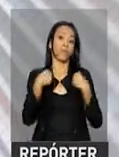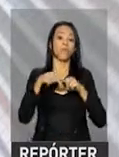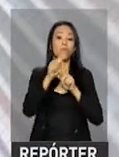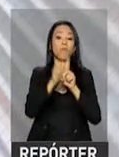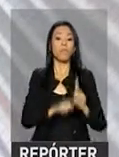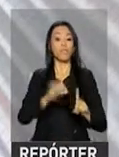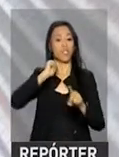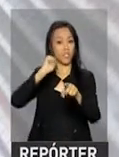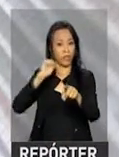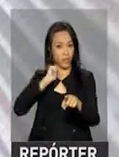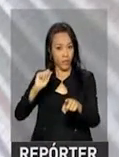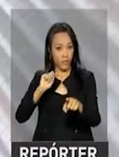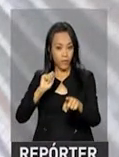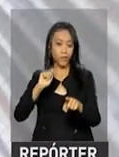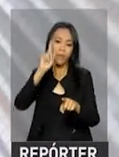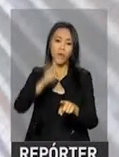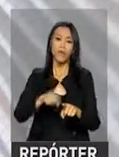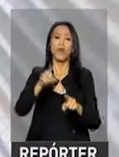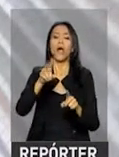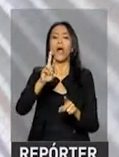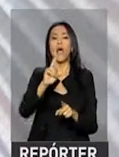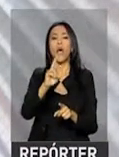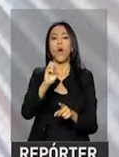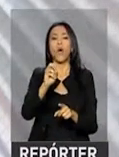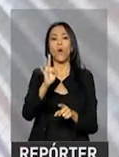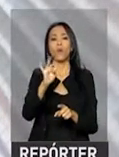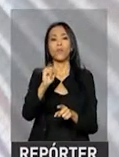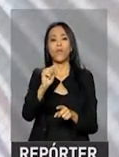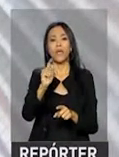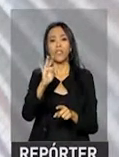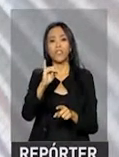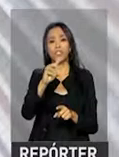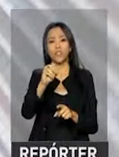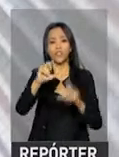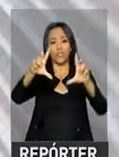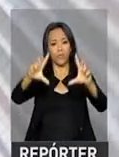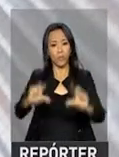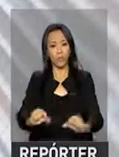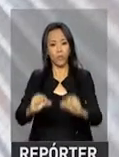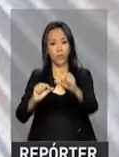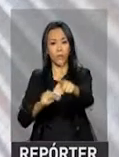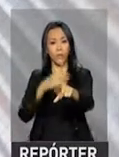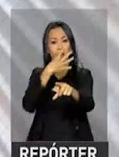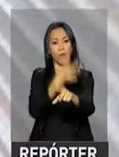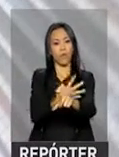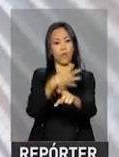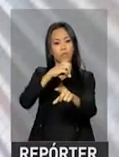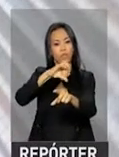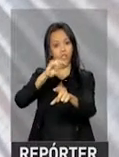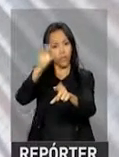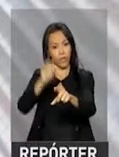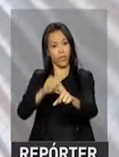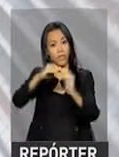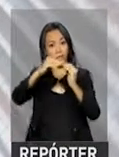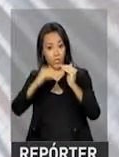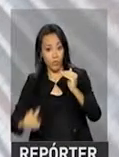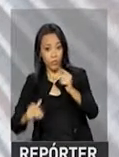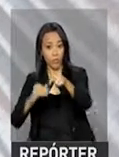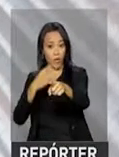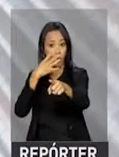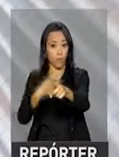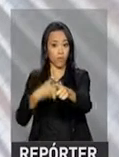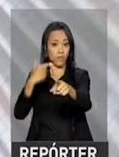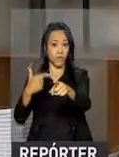os juros da modalidade e rotativo caíram de 490 para 422 e meio por cento